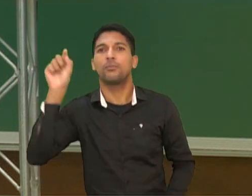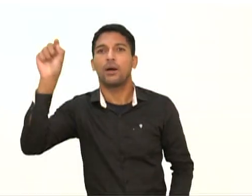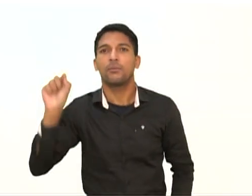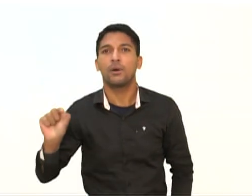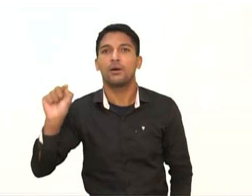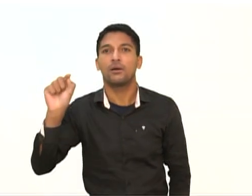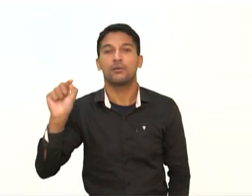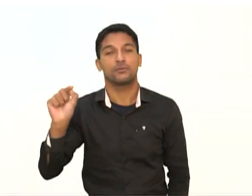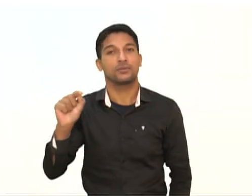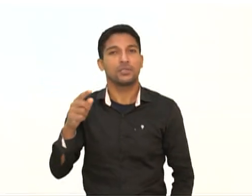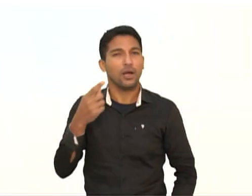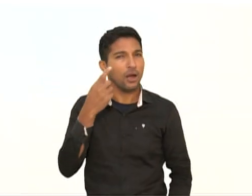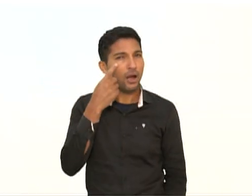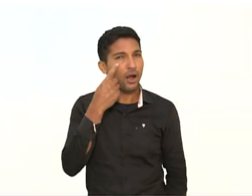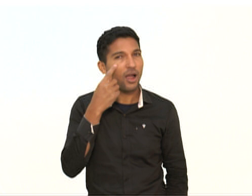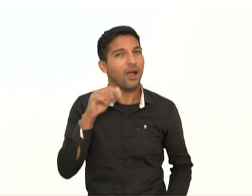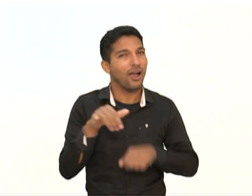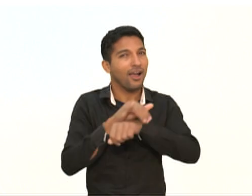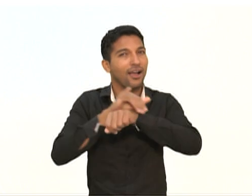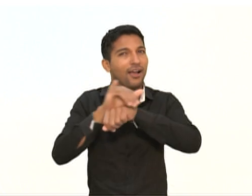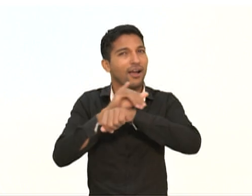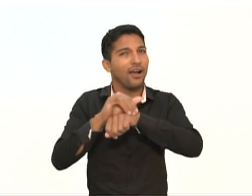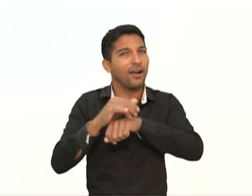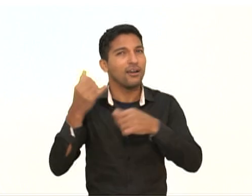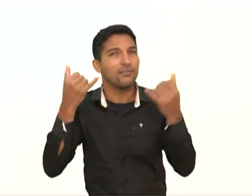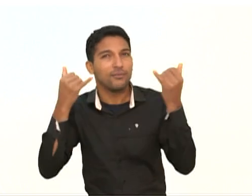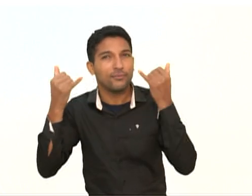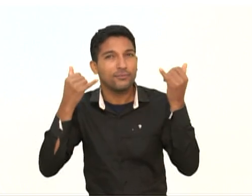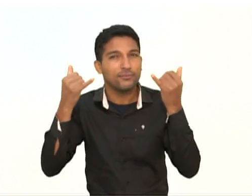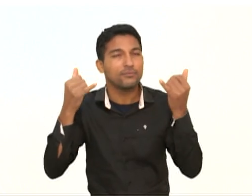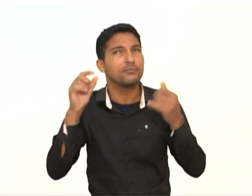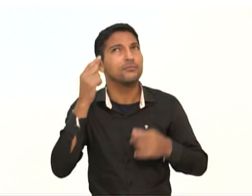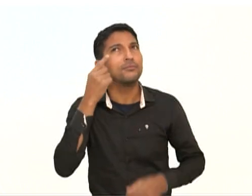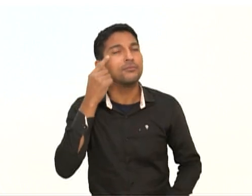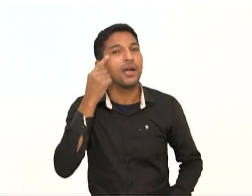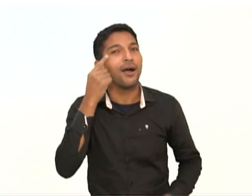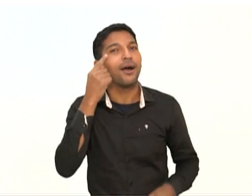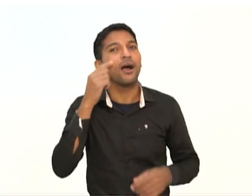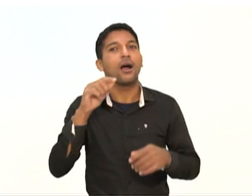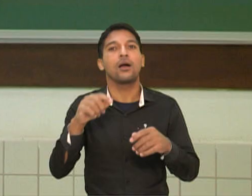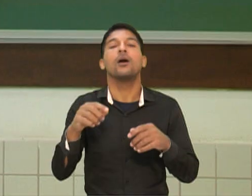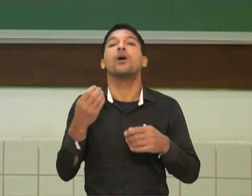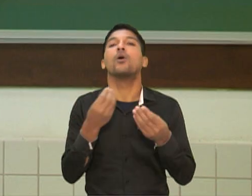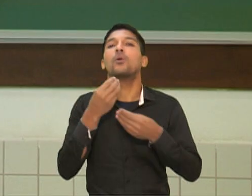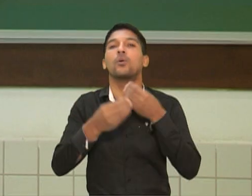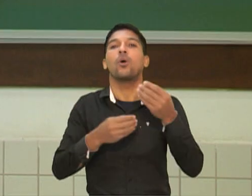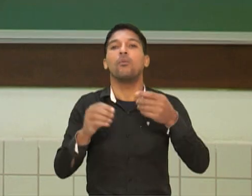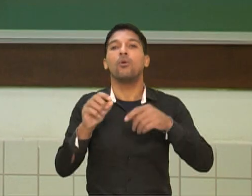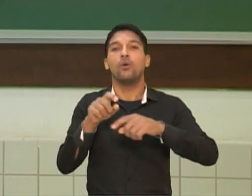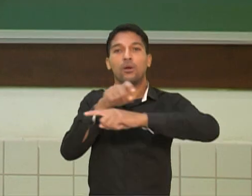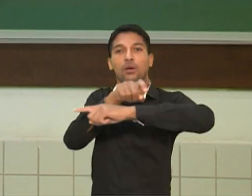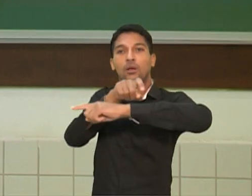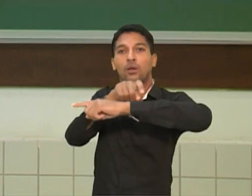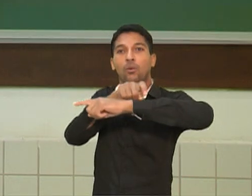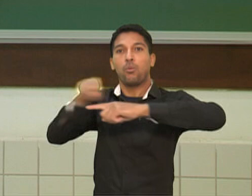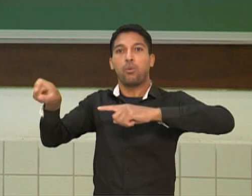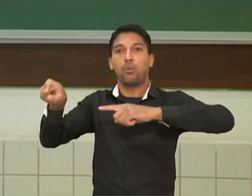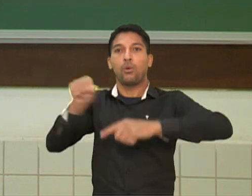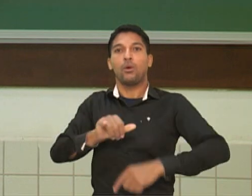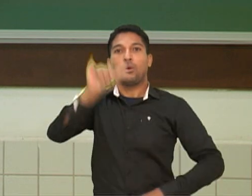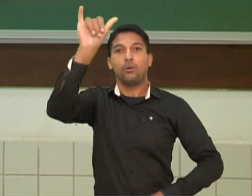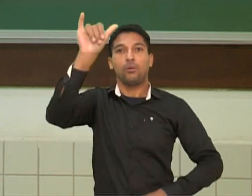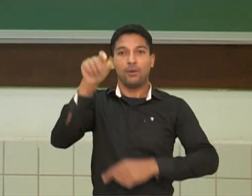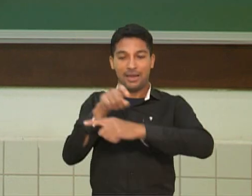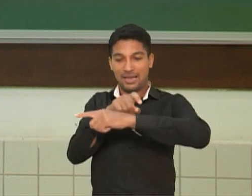já vai lá, já vai ligar as informações de que esse gráfico não vai interceptar o eixo x. Eu tenho